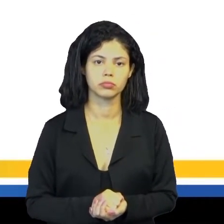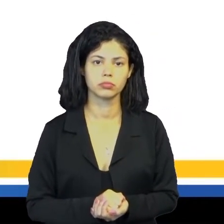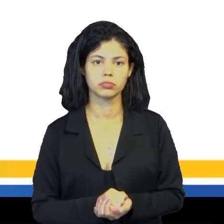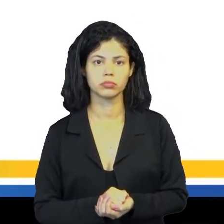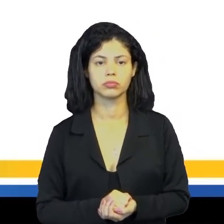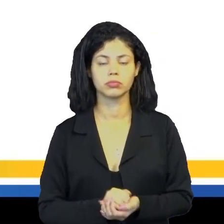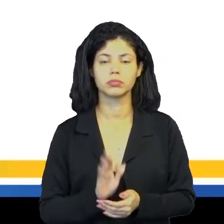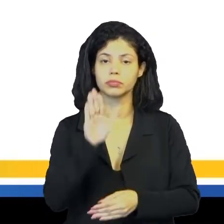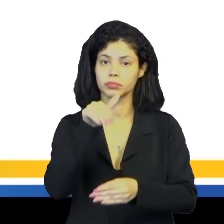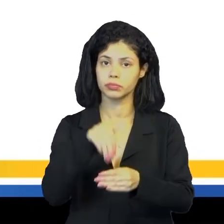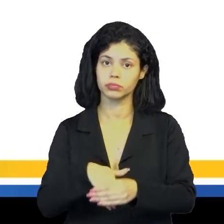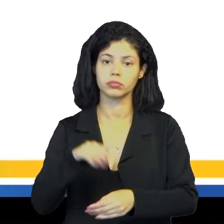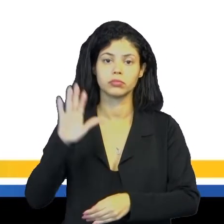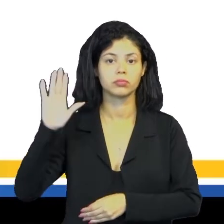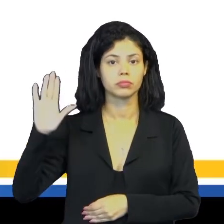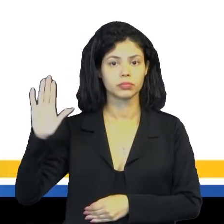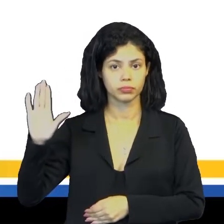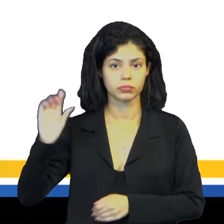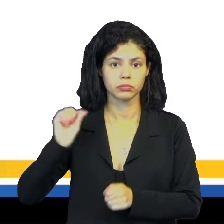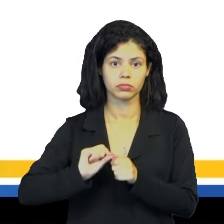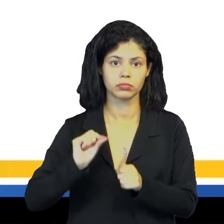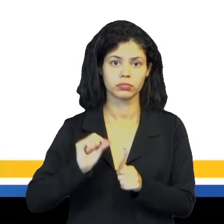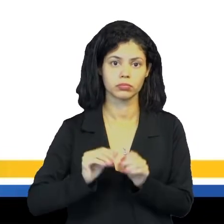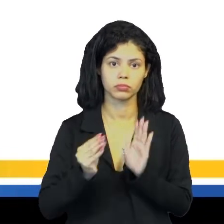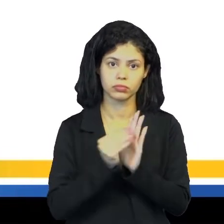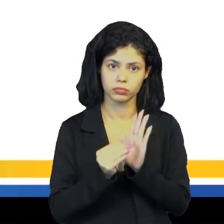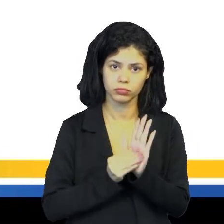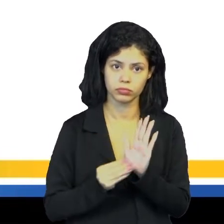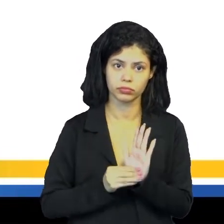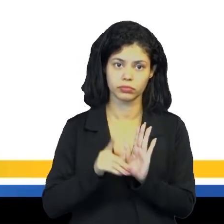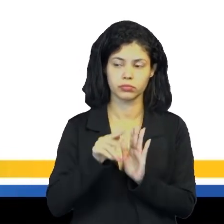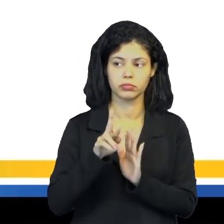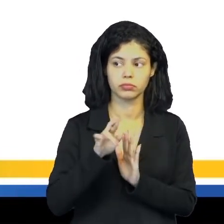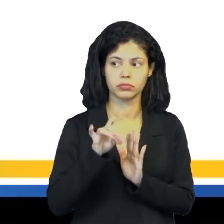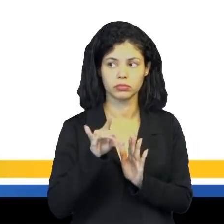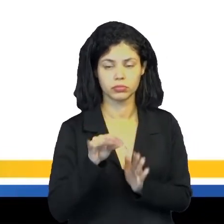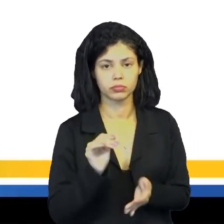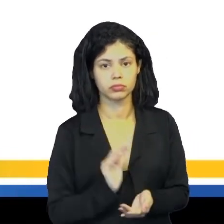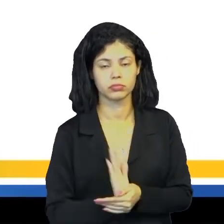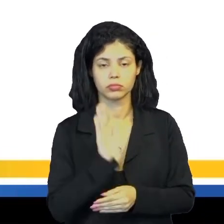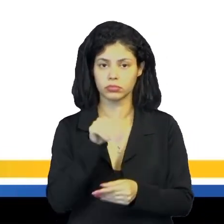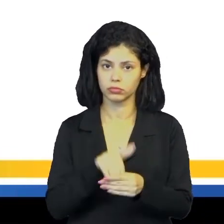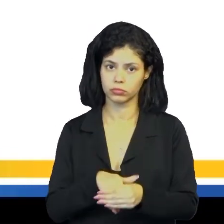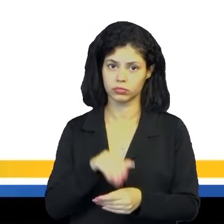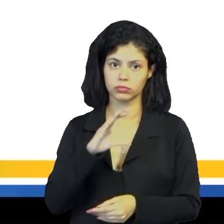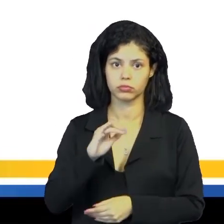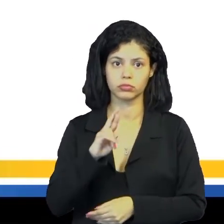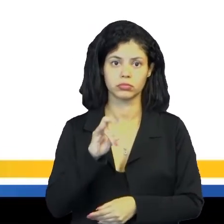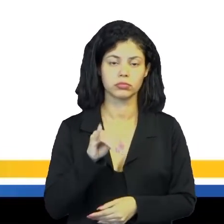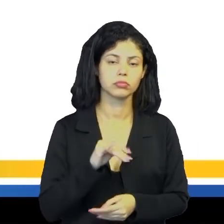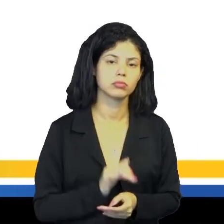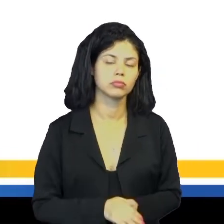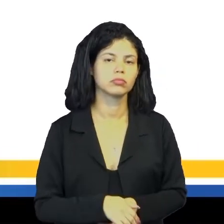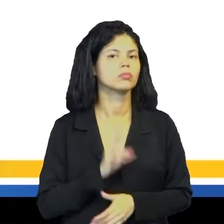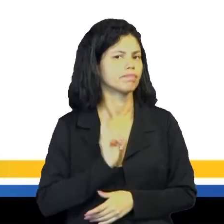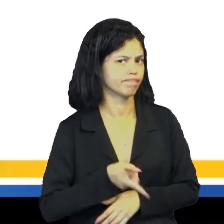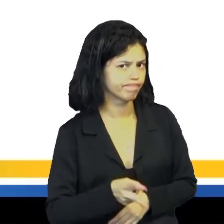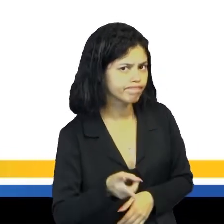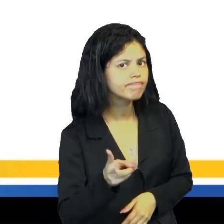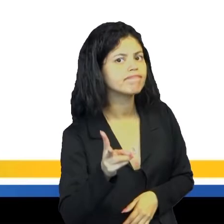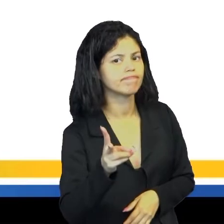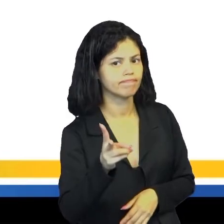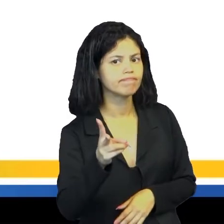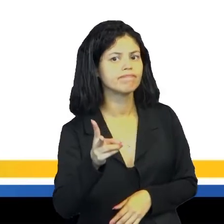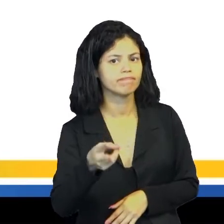As eleições, que eram marcadas por fraudes, pelo chamado voto do cabresto, eram constantes,